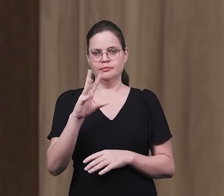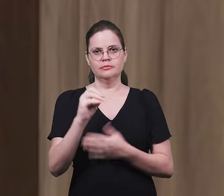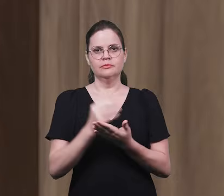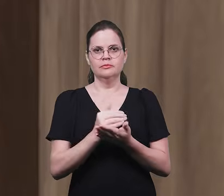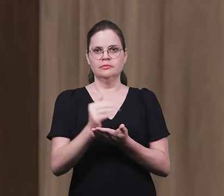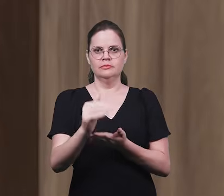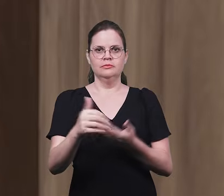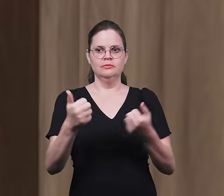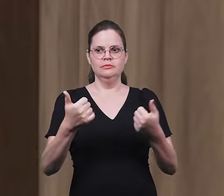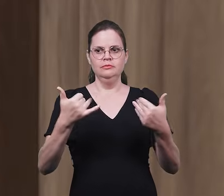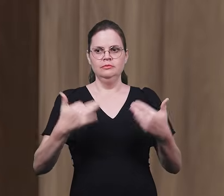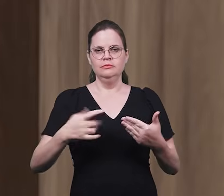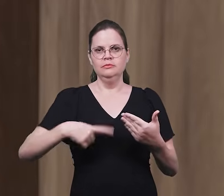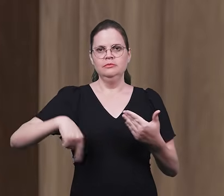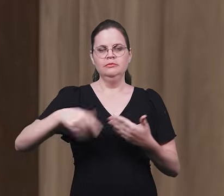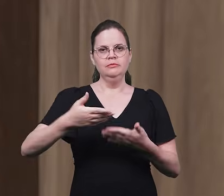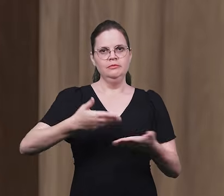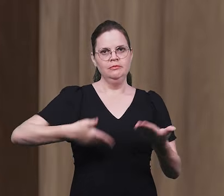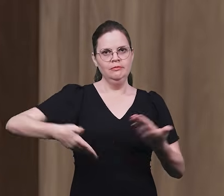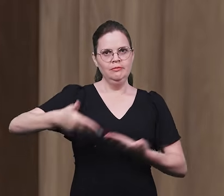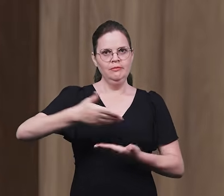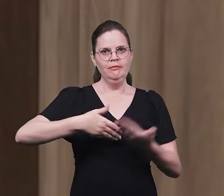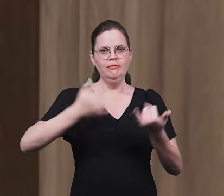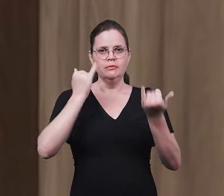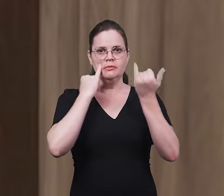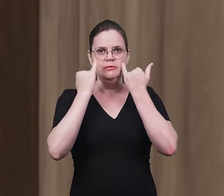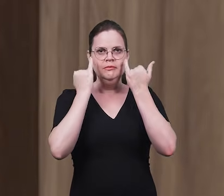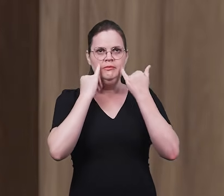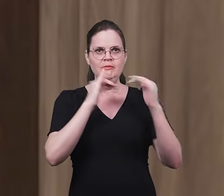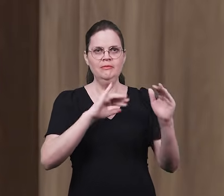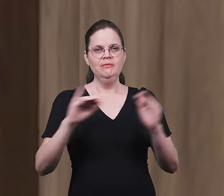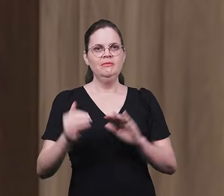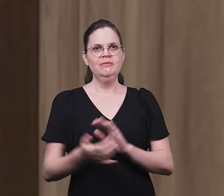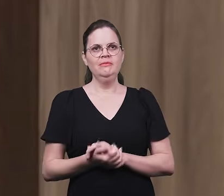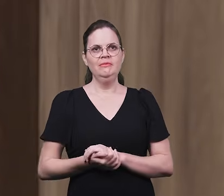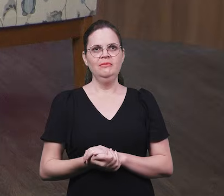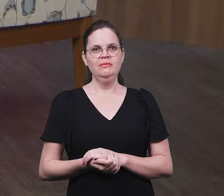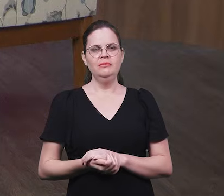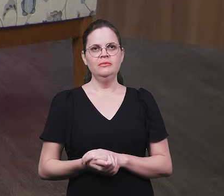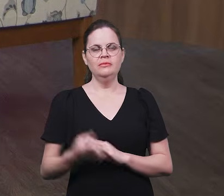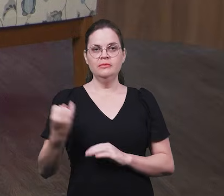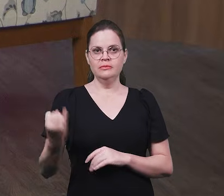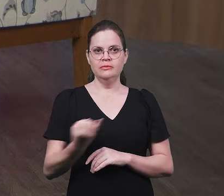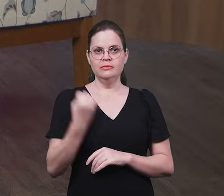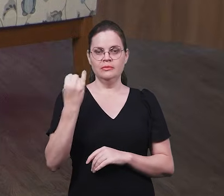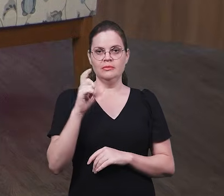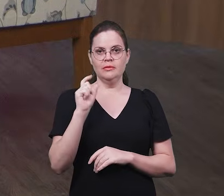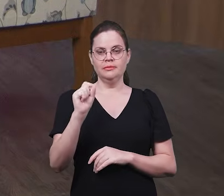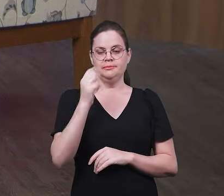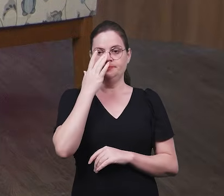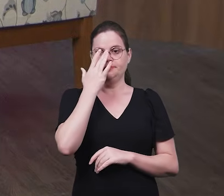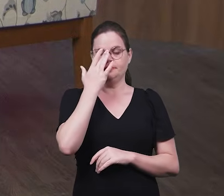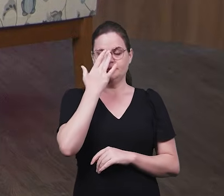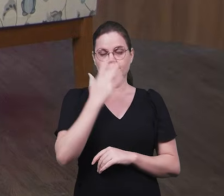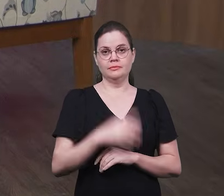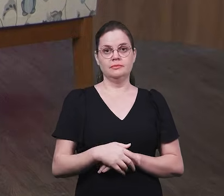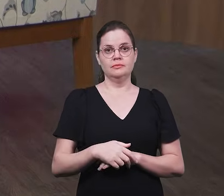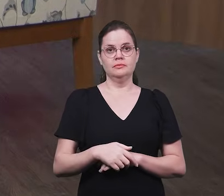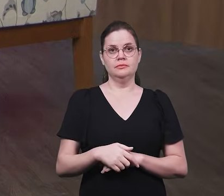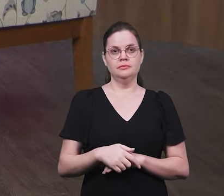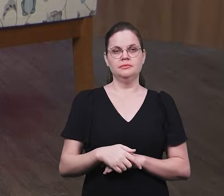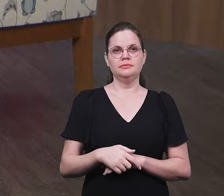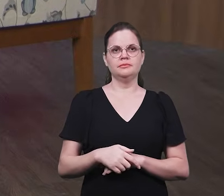os seus comentários e nós vamos aqui trocando as informações. É importante, talvez